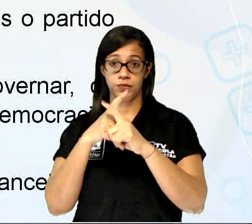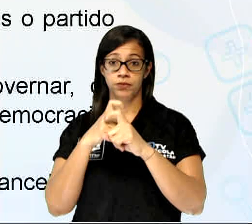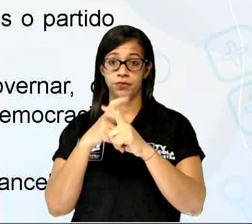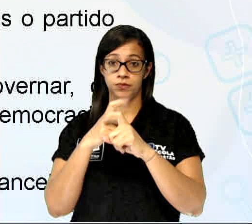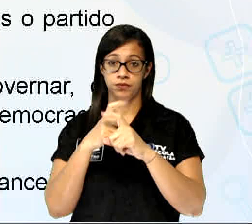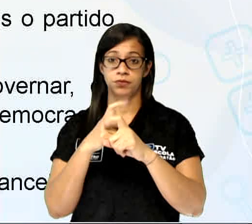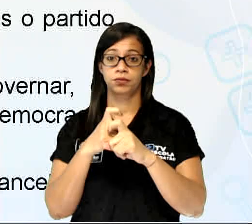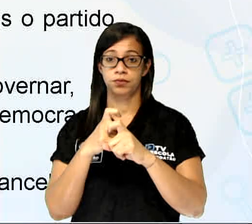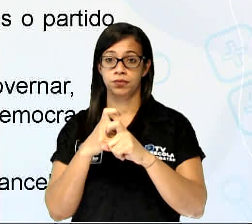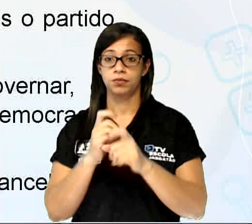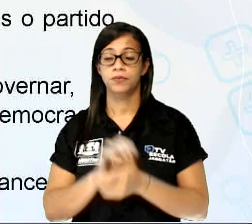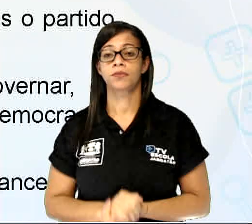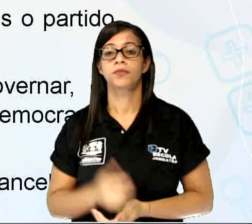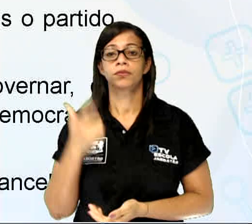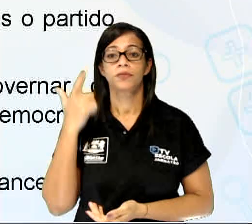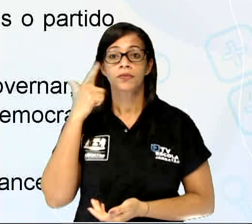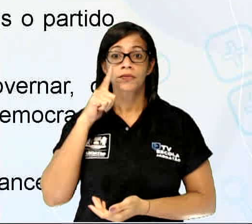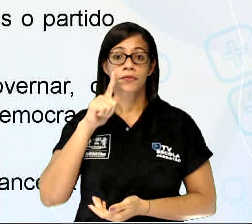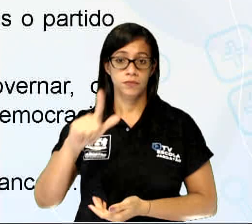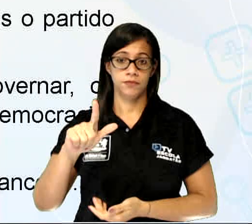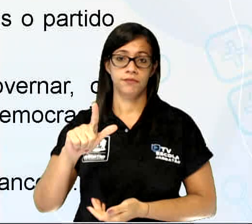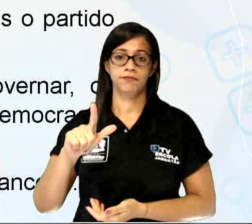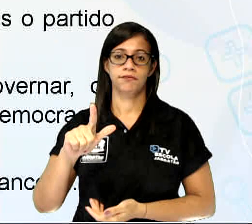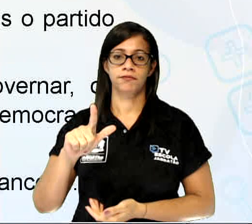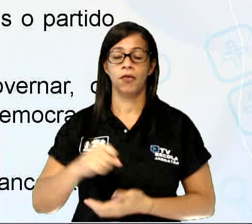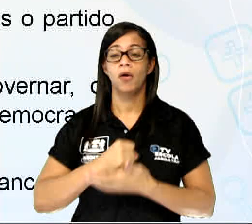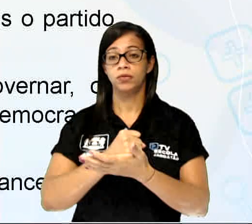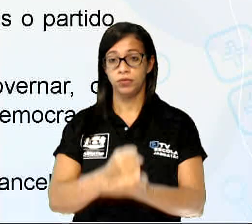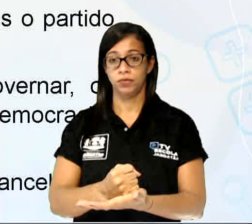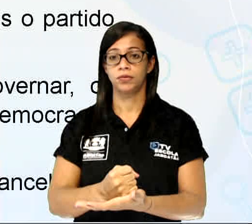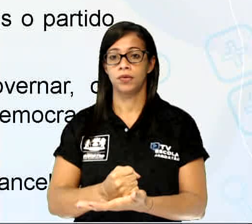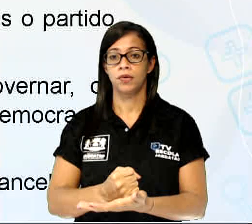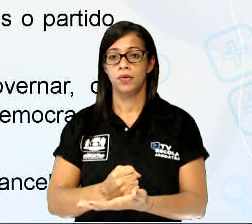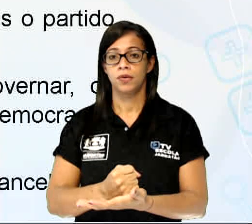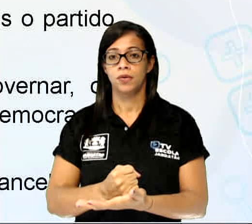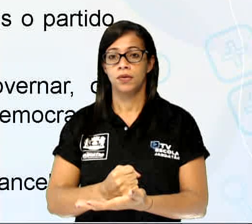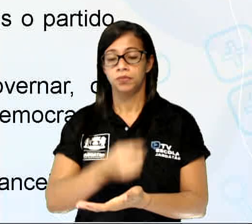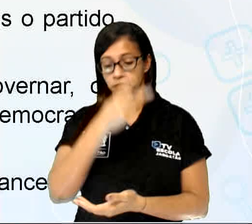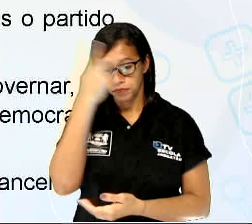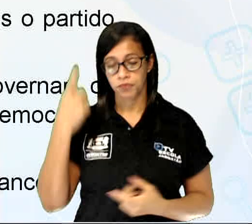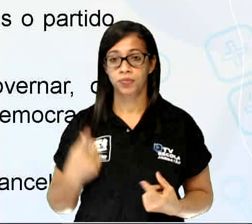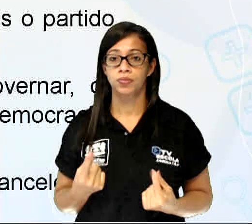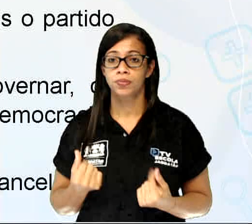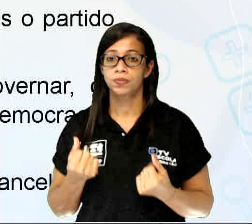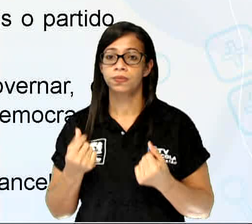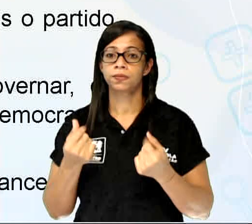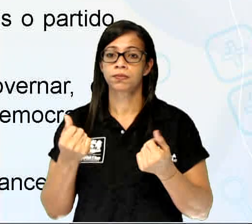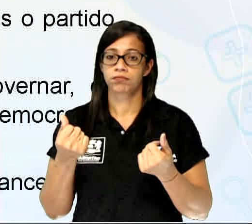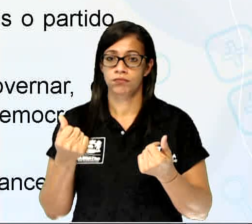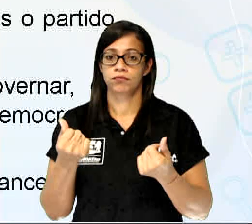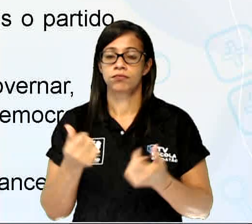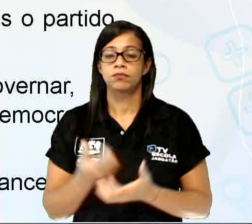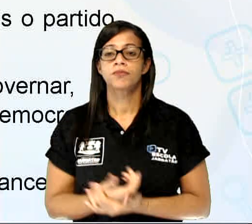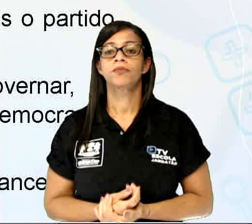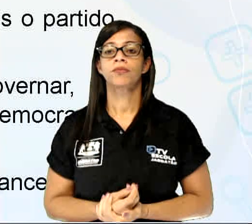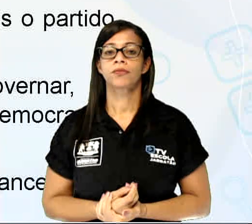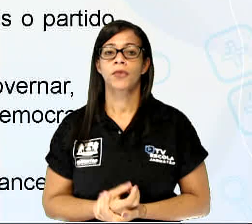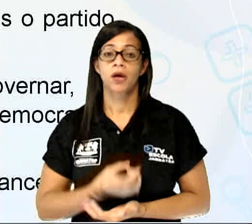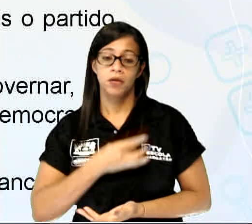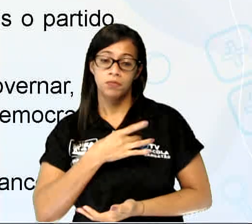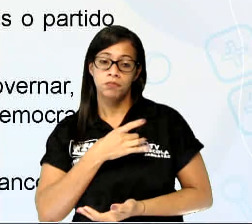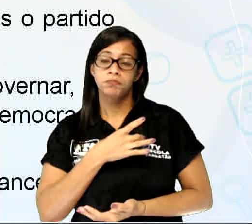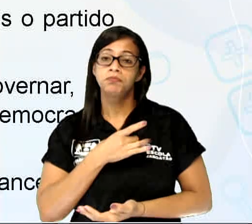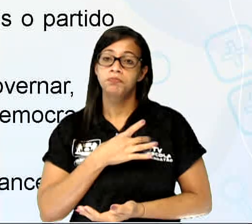ganham a adesão dos empresários que temiam a escalada da esquerda e dos comunistas na política